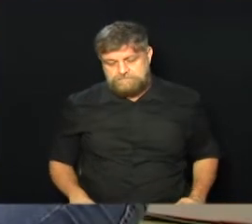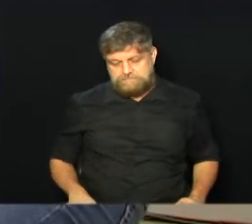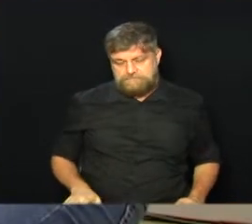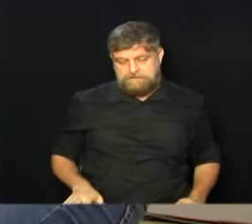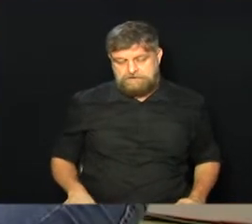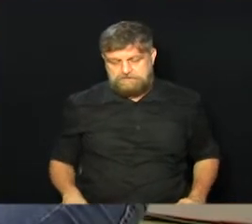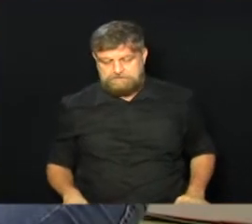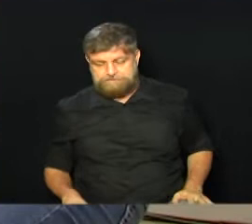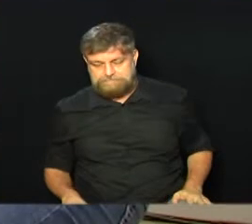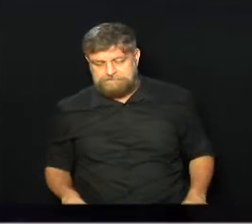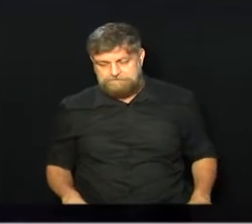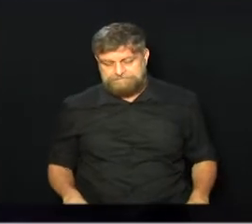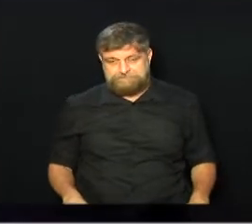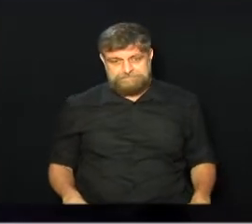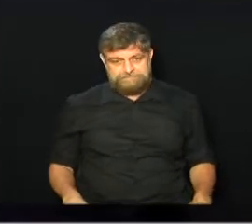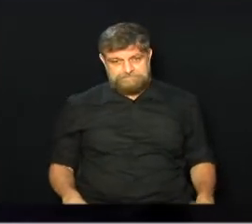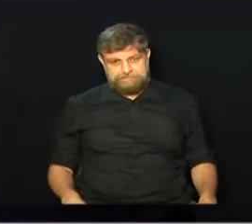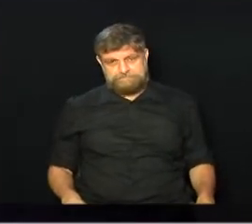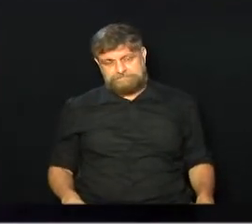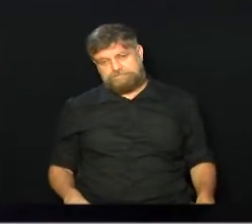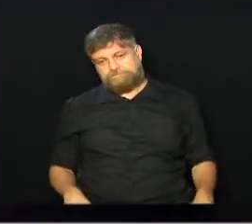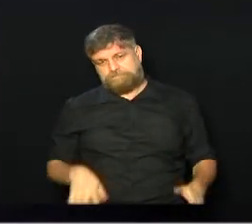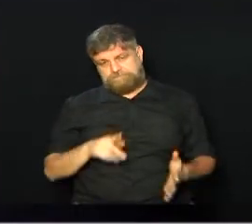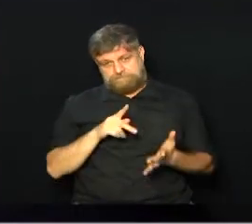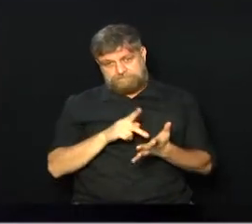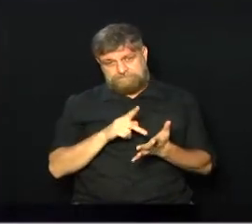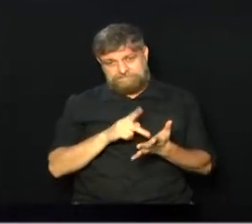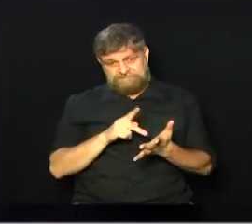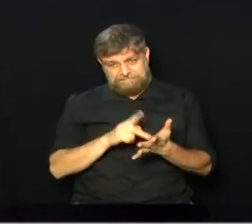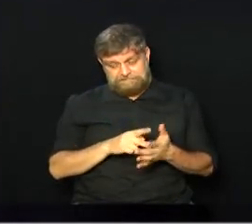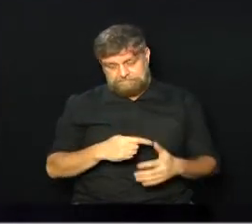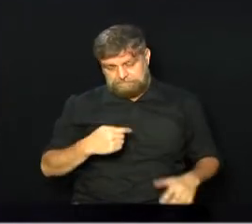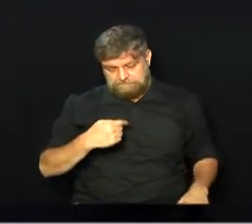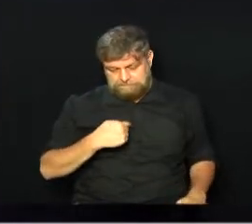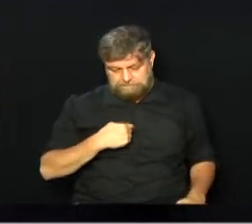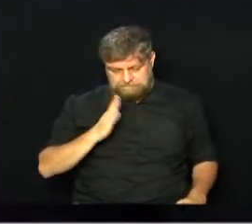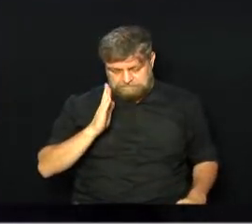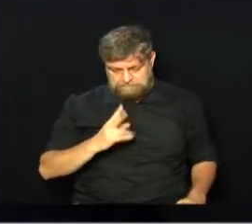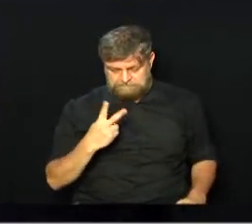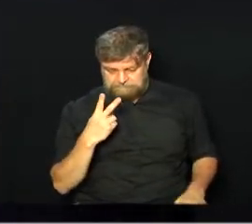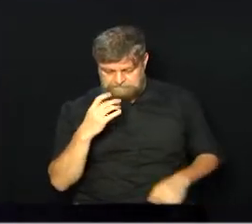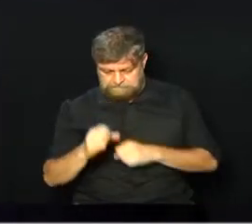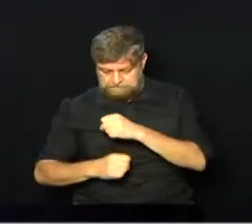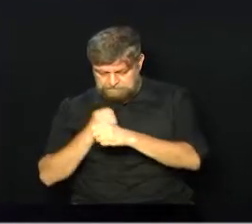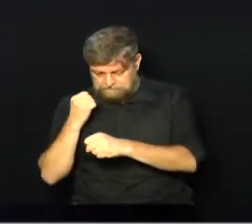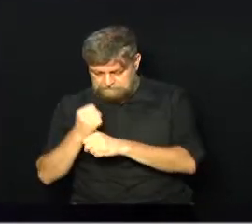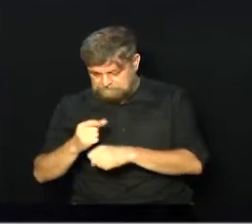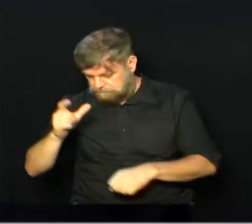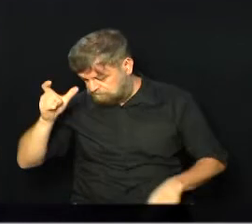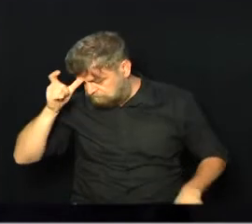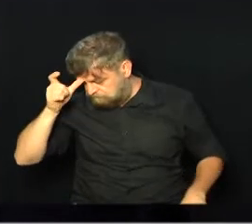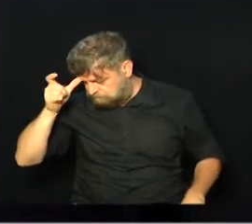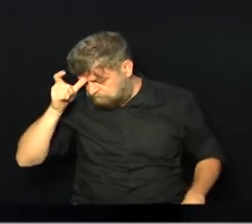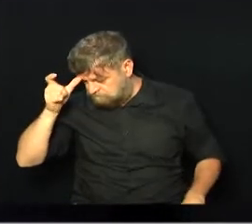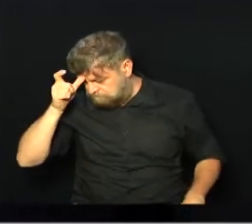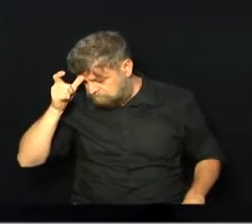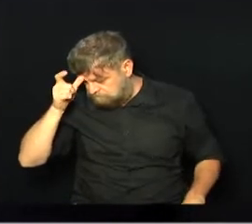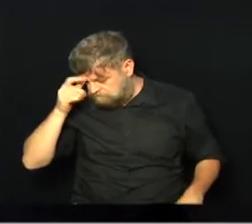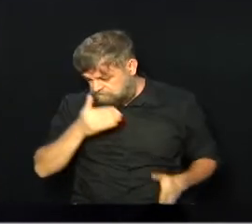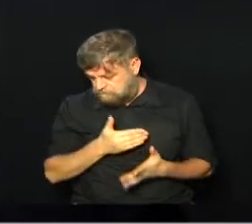Olha, na verdade, Eu lá no próprio Partizan, já tinha 2 anos que eu estava lá, aí no começo